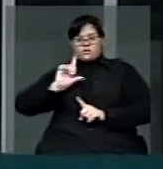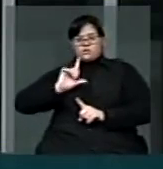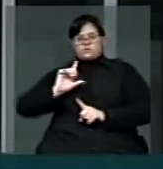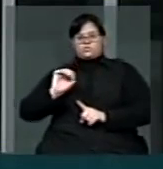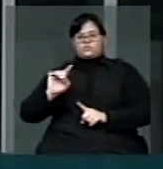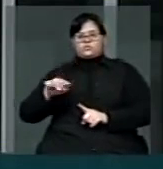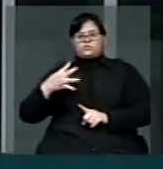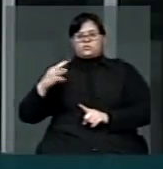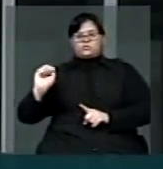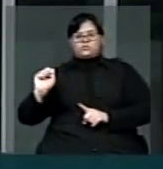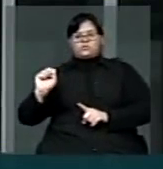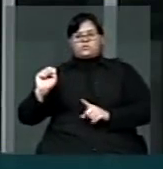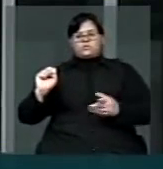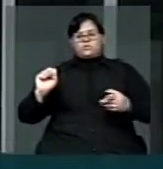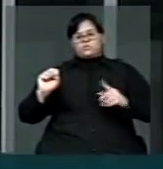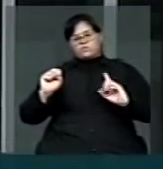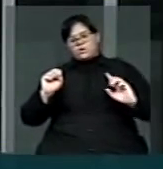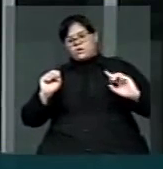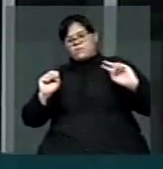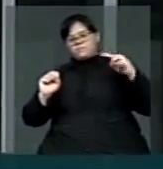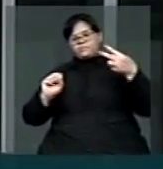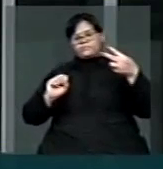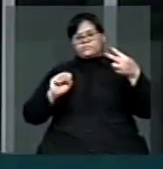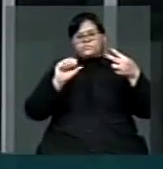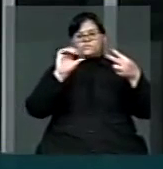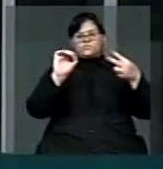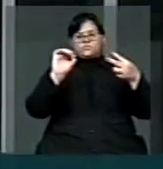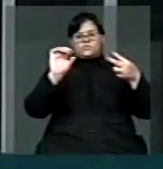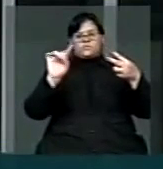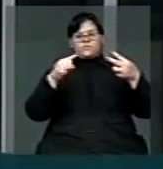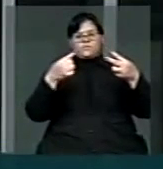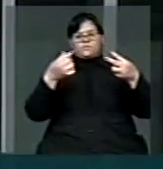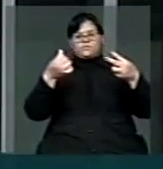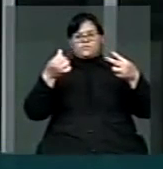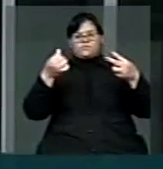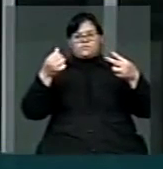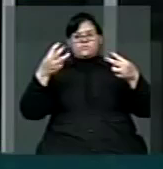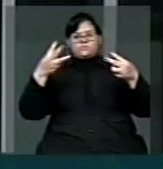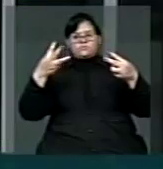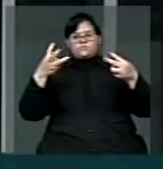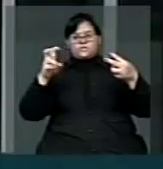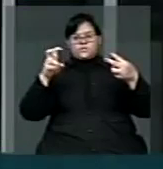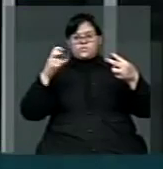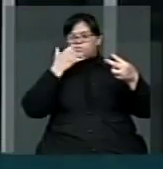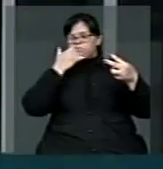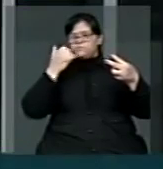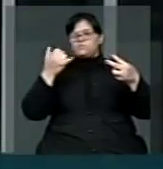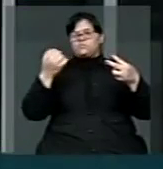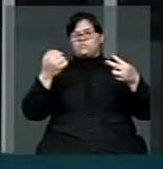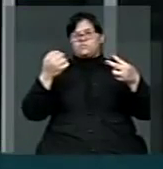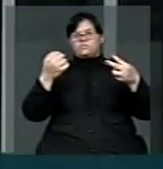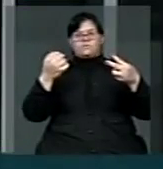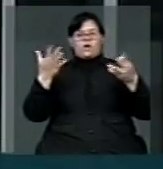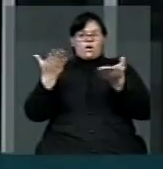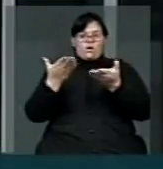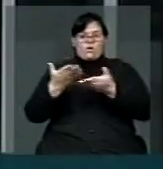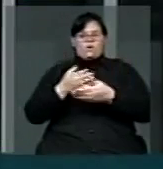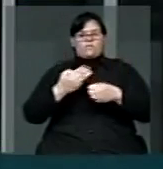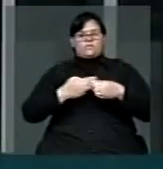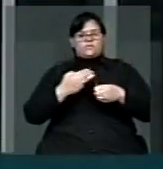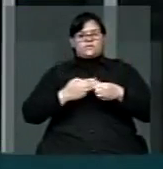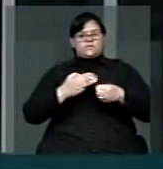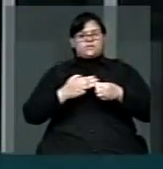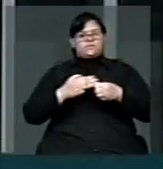do IDHM de renda de 98 para 0,635 do índice atual. Os municípios Isaías Coelho, Pajeú e